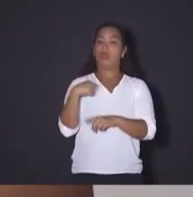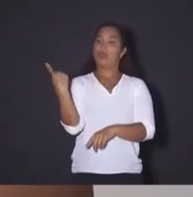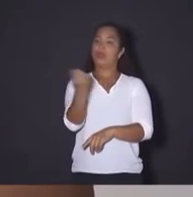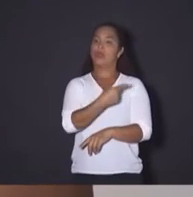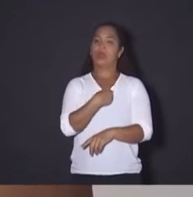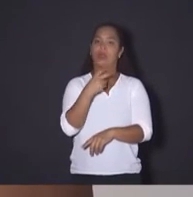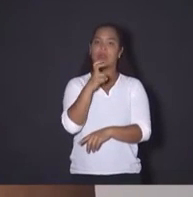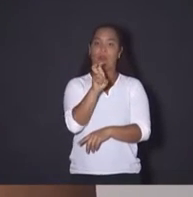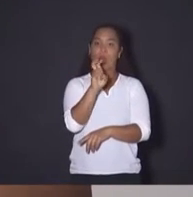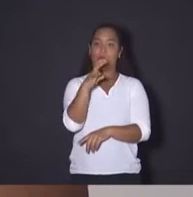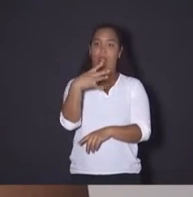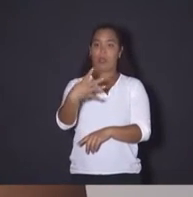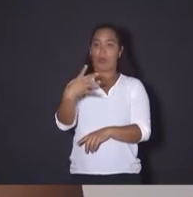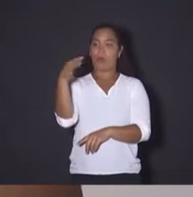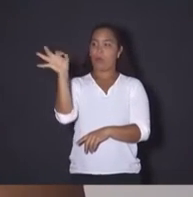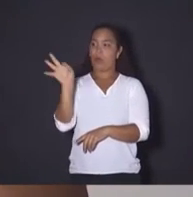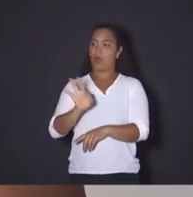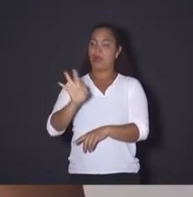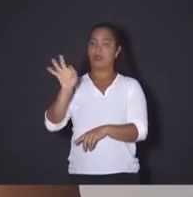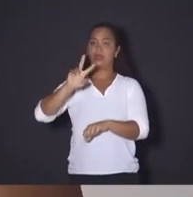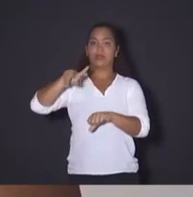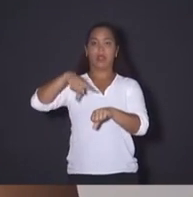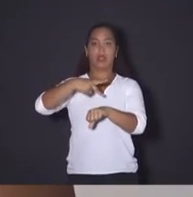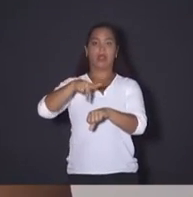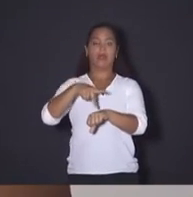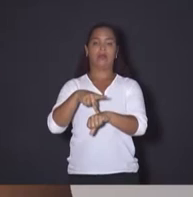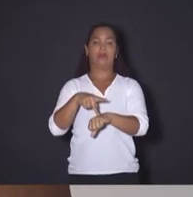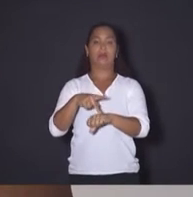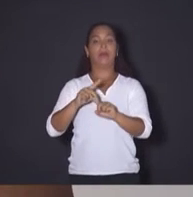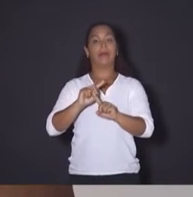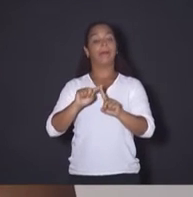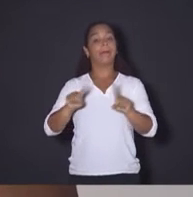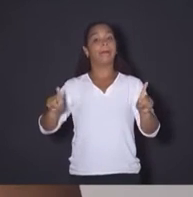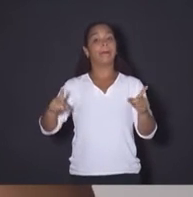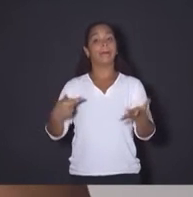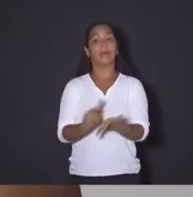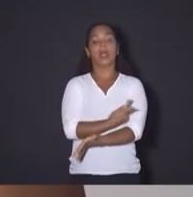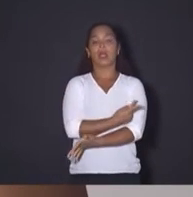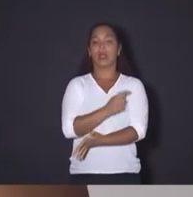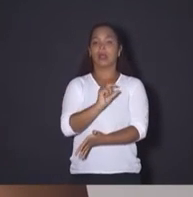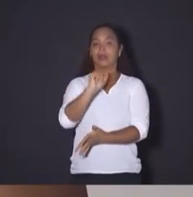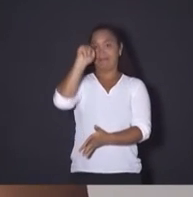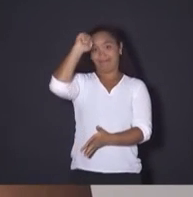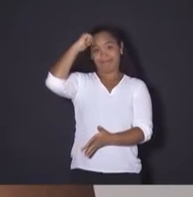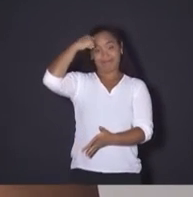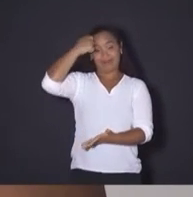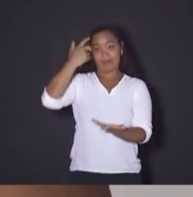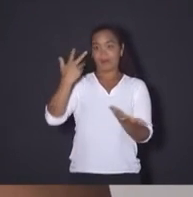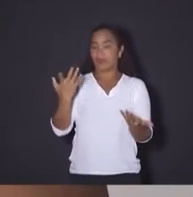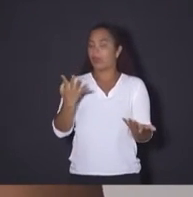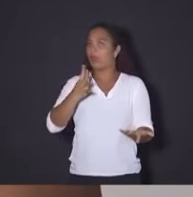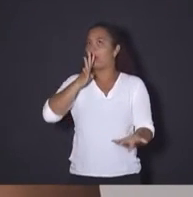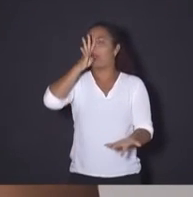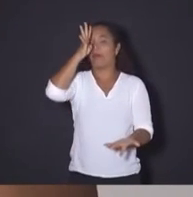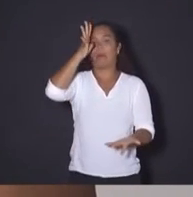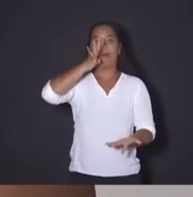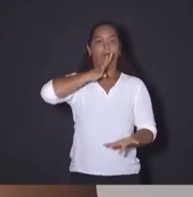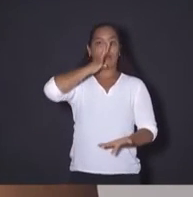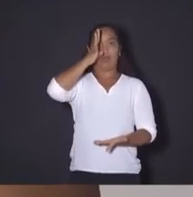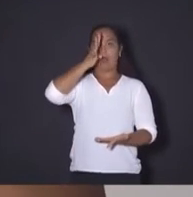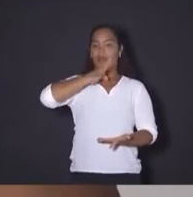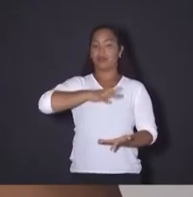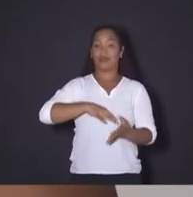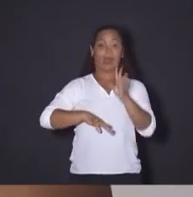desse país no entanto o que nós temos vivenciado é uma situação absurda de criminalização